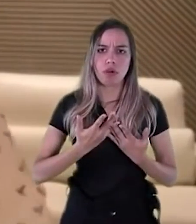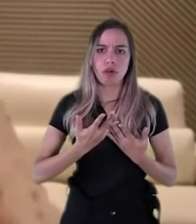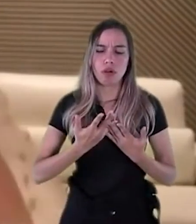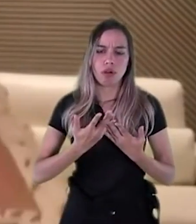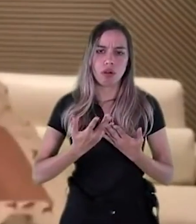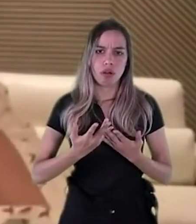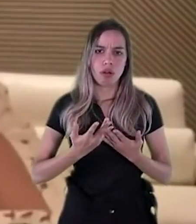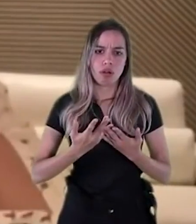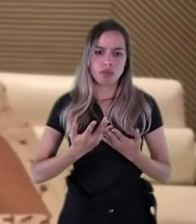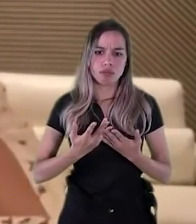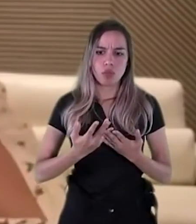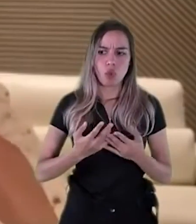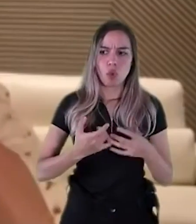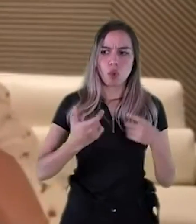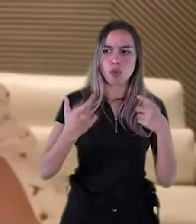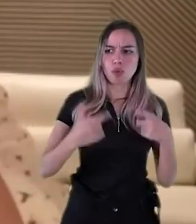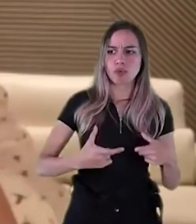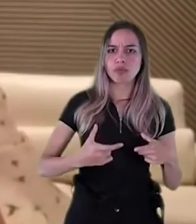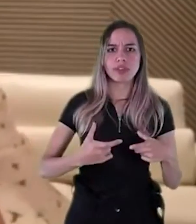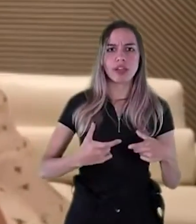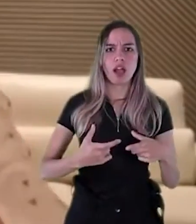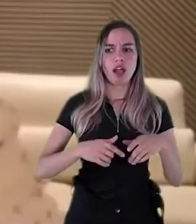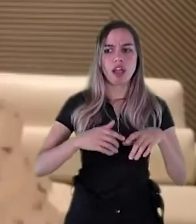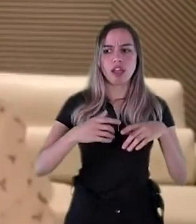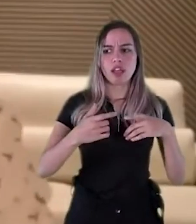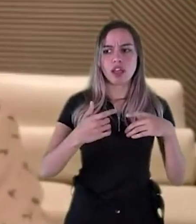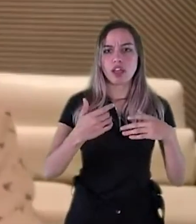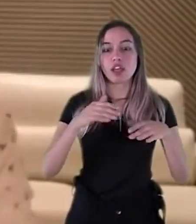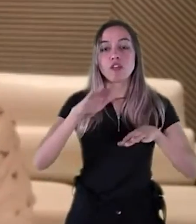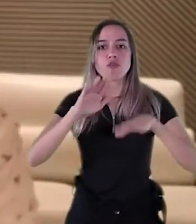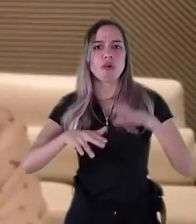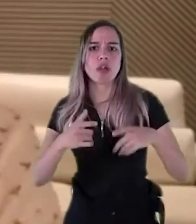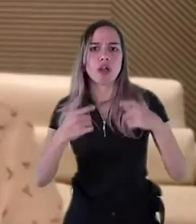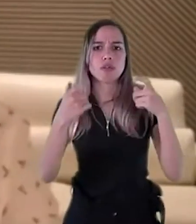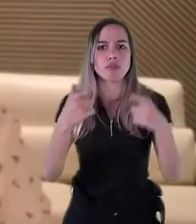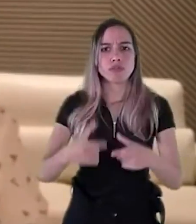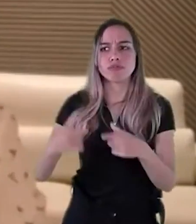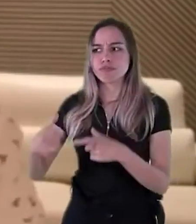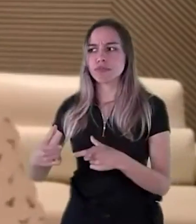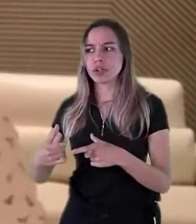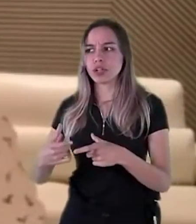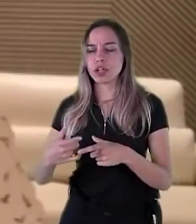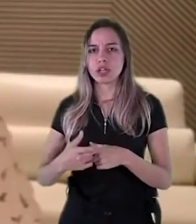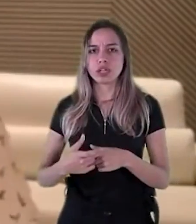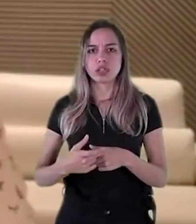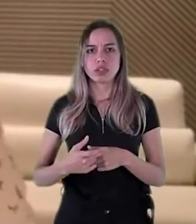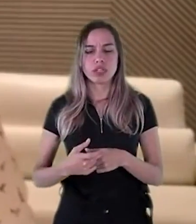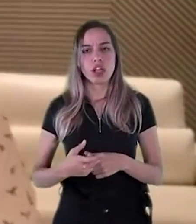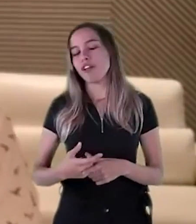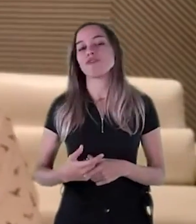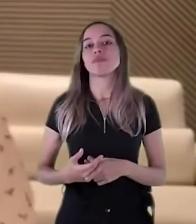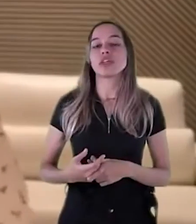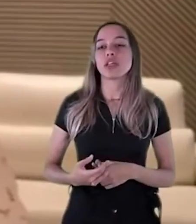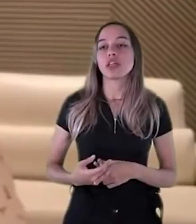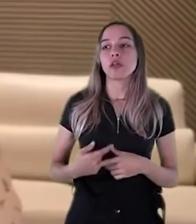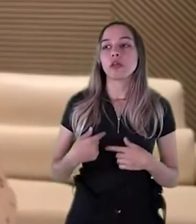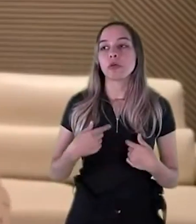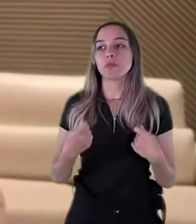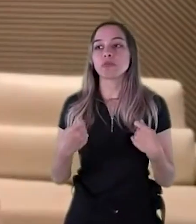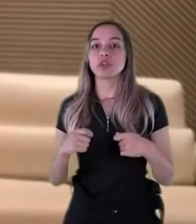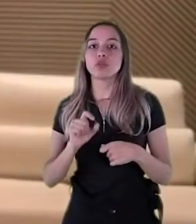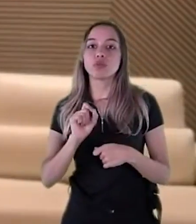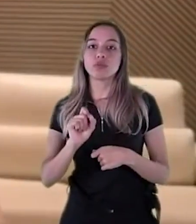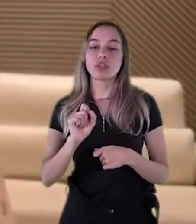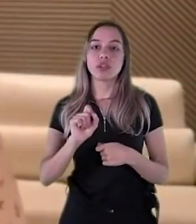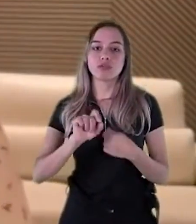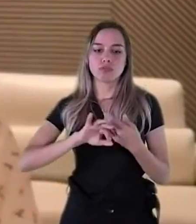ser que eu crie um isolamento sonoro, que eu abandone o meu celular e eu estabeleça com ele uma